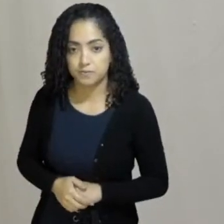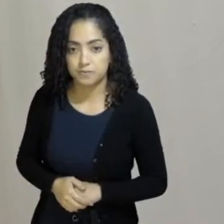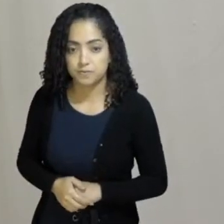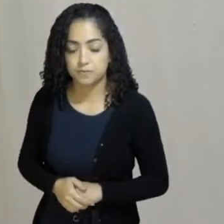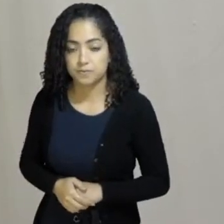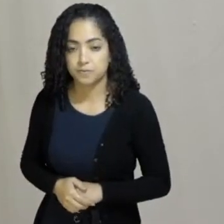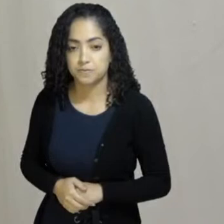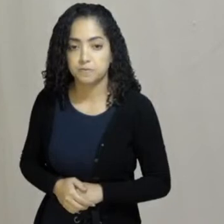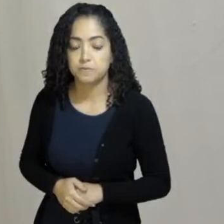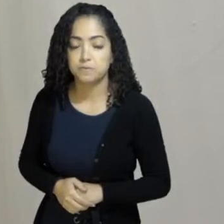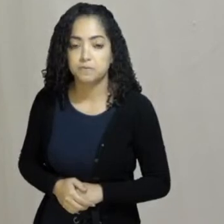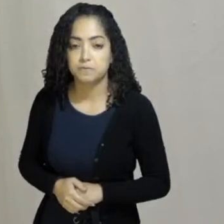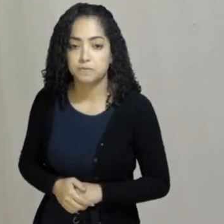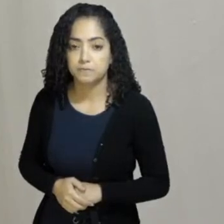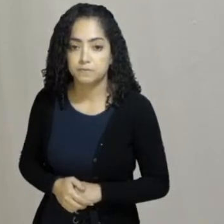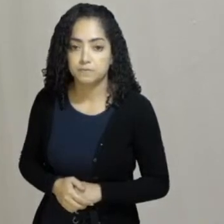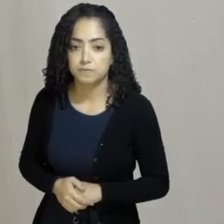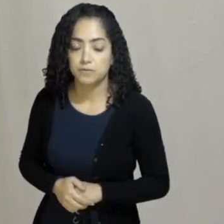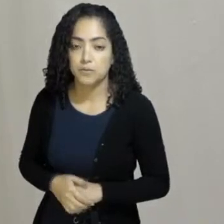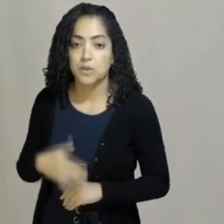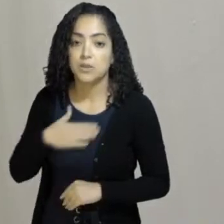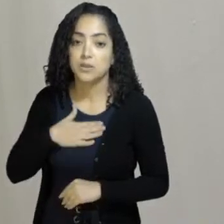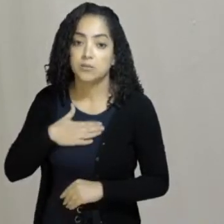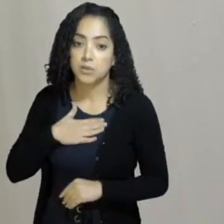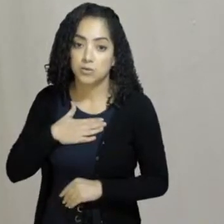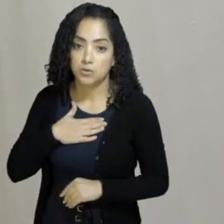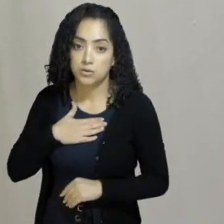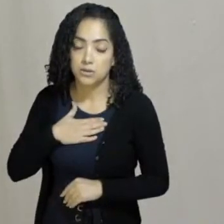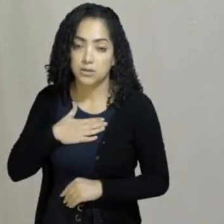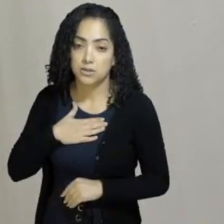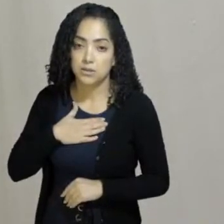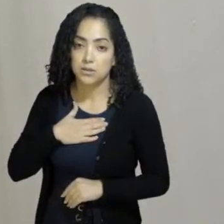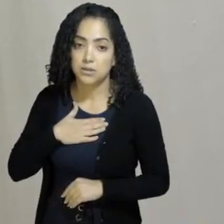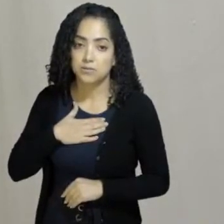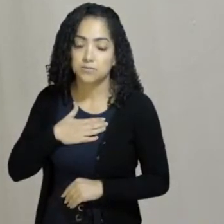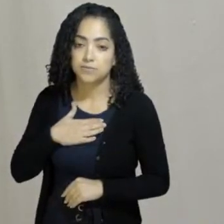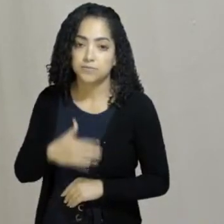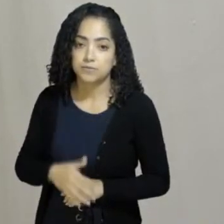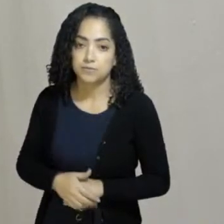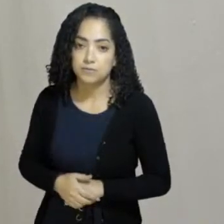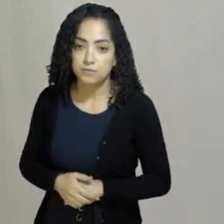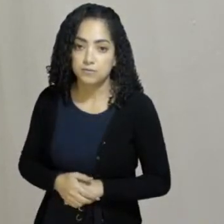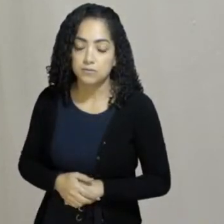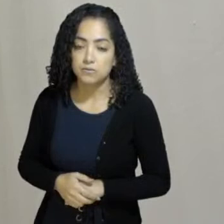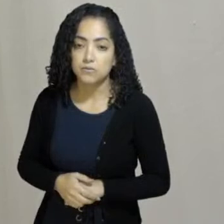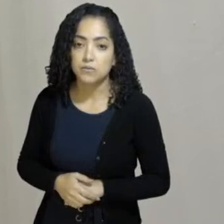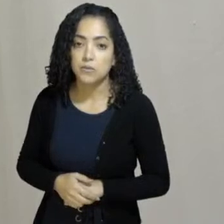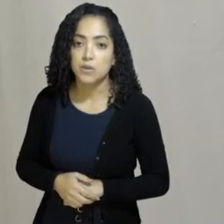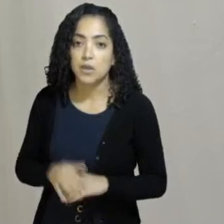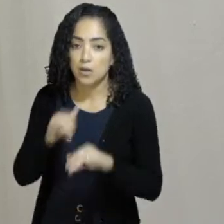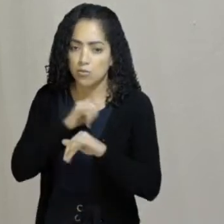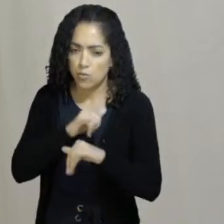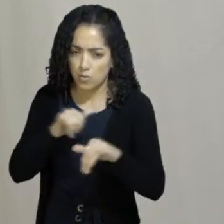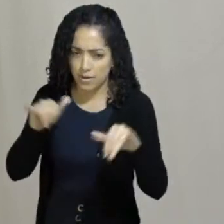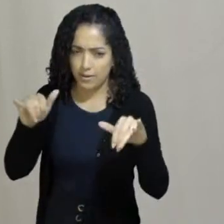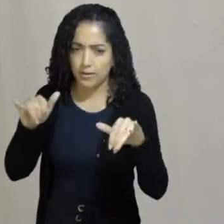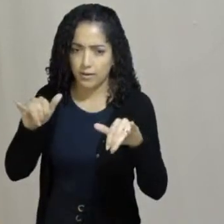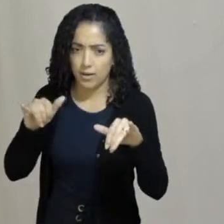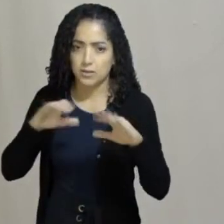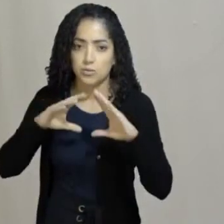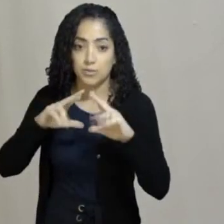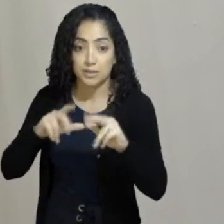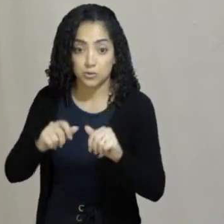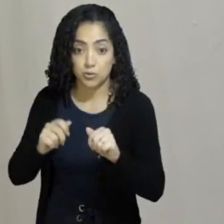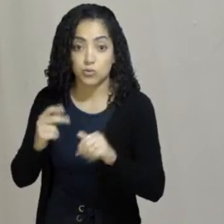ademais eu gostaria de mandar um grande recado para todos os